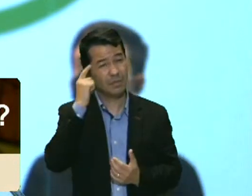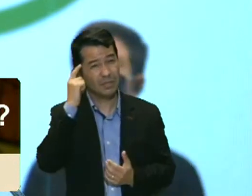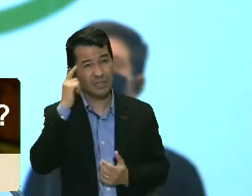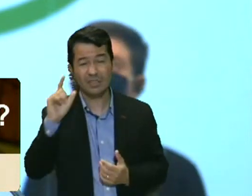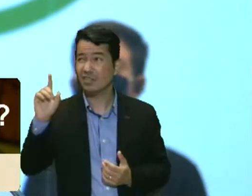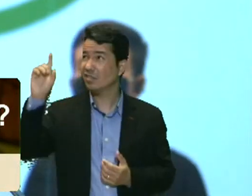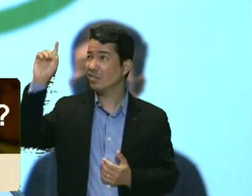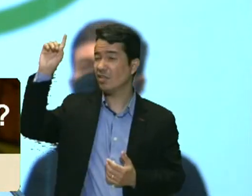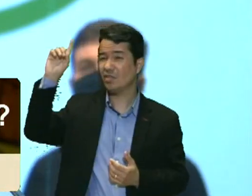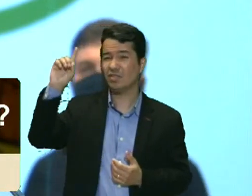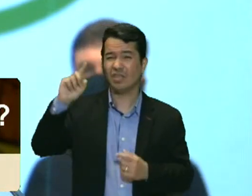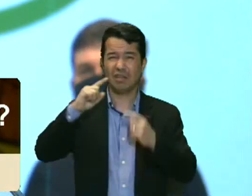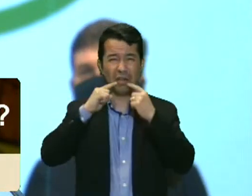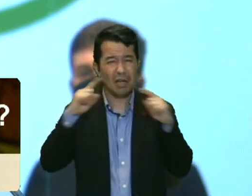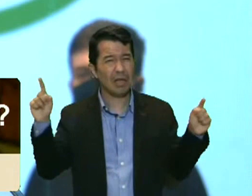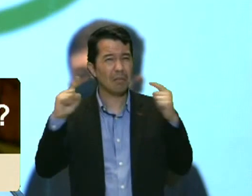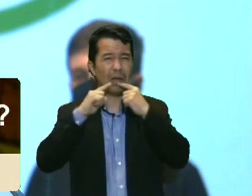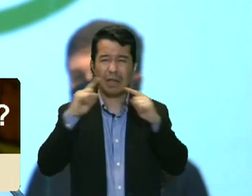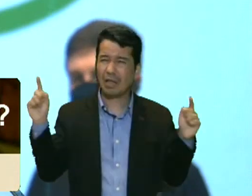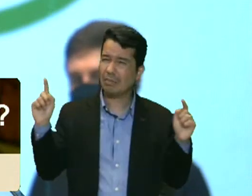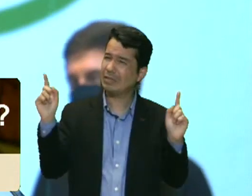Chega de reclamar.